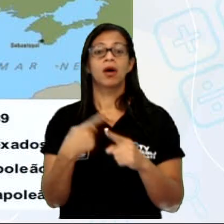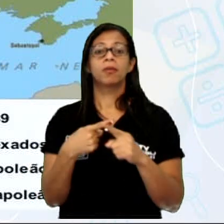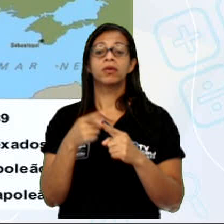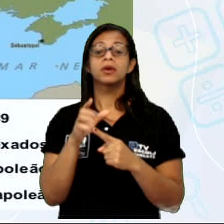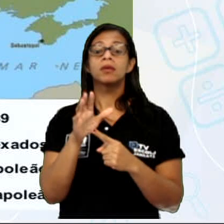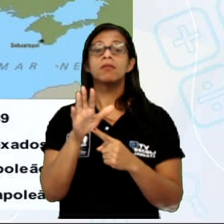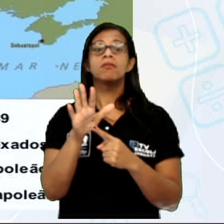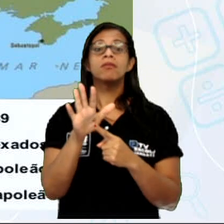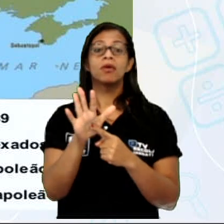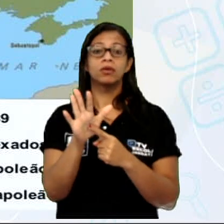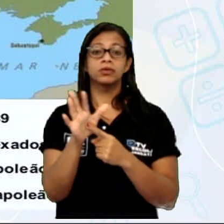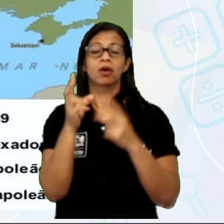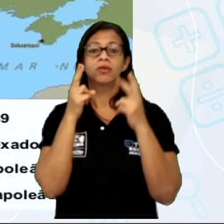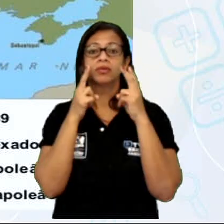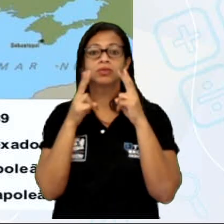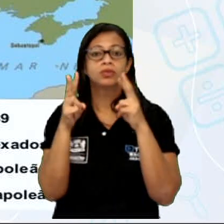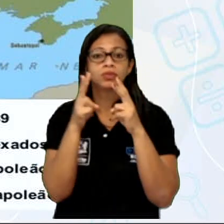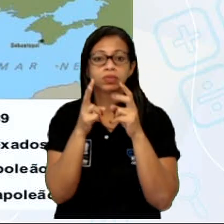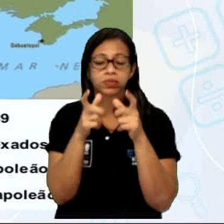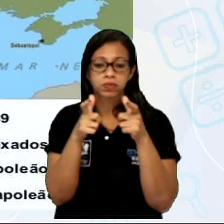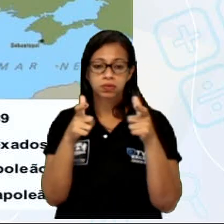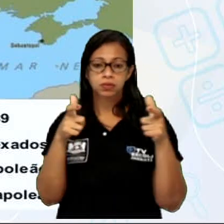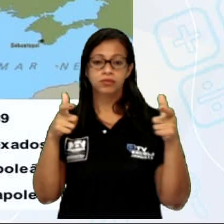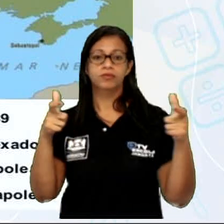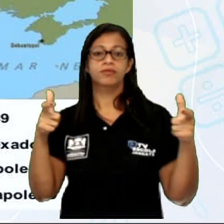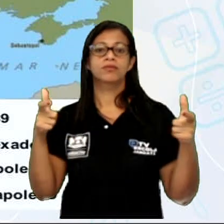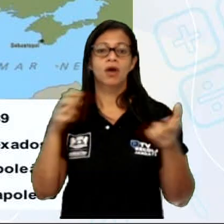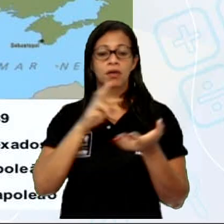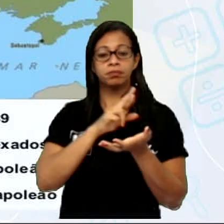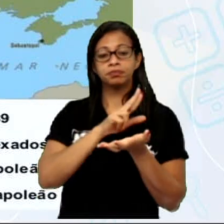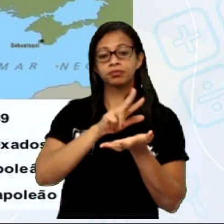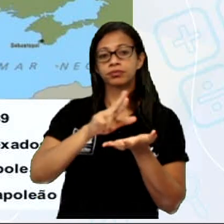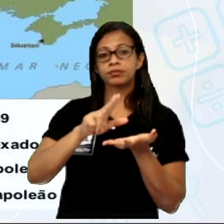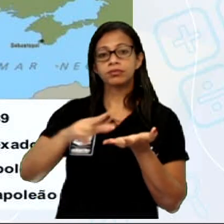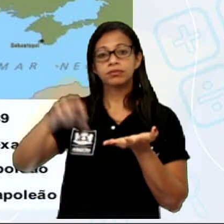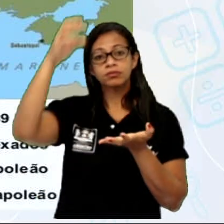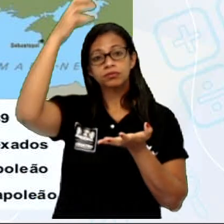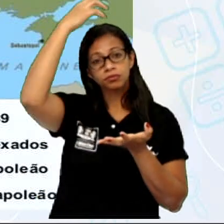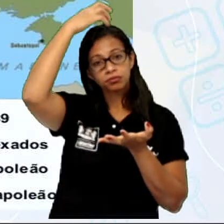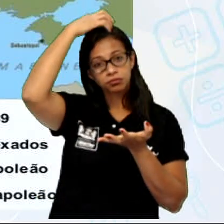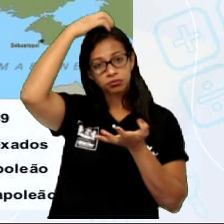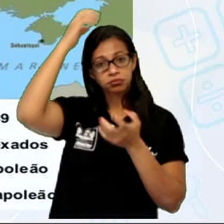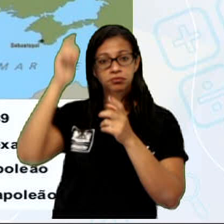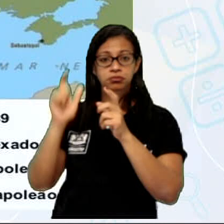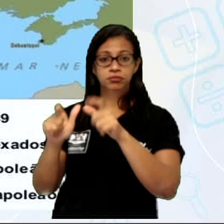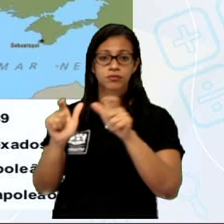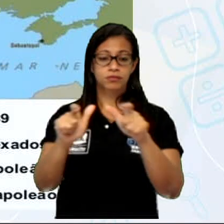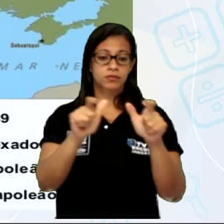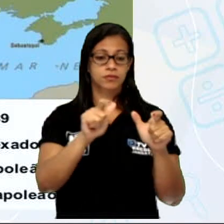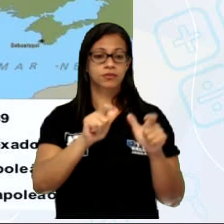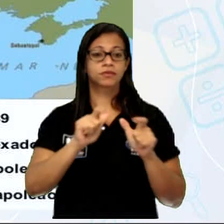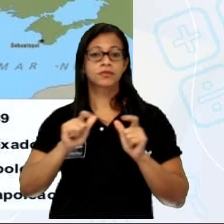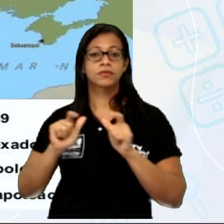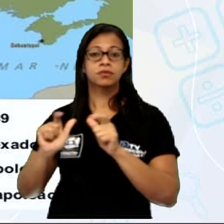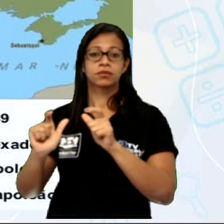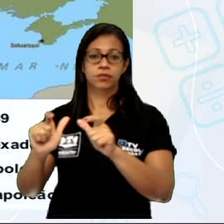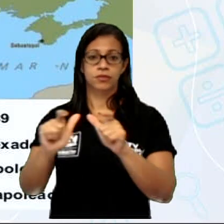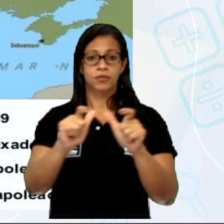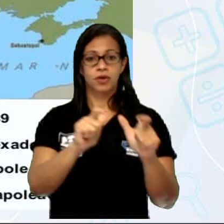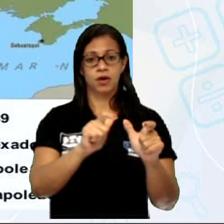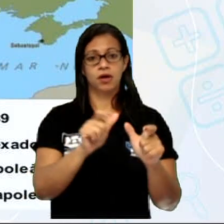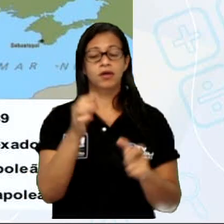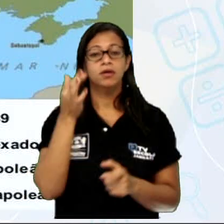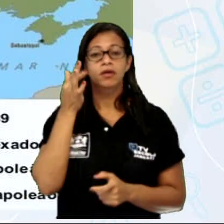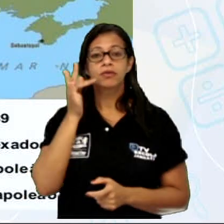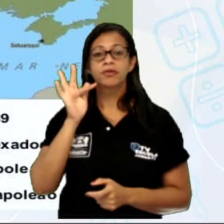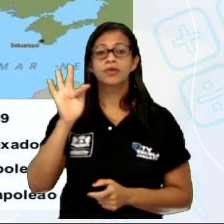foi, né? Vocês vejam aqui, né, os vários reinos. Aqui está o Império Francês, tá certo? Aqui está a França, Reino